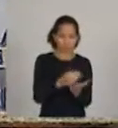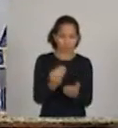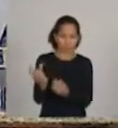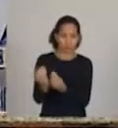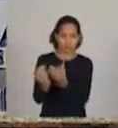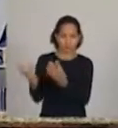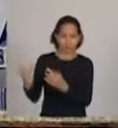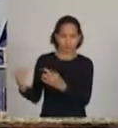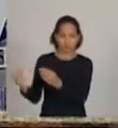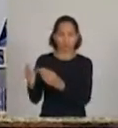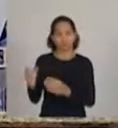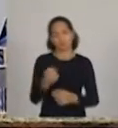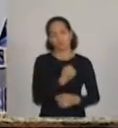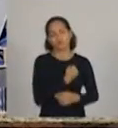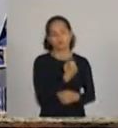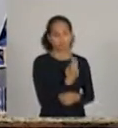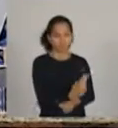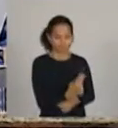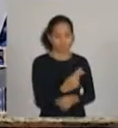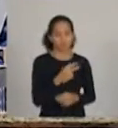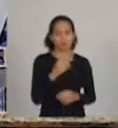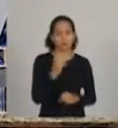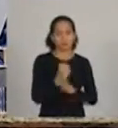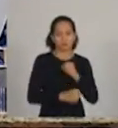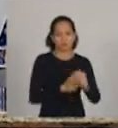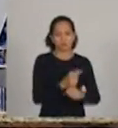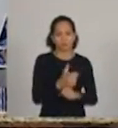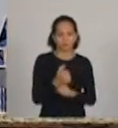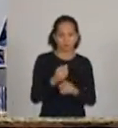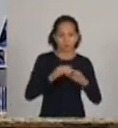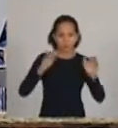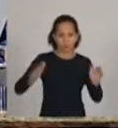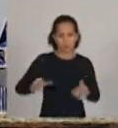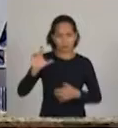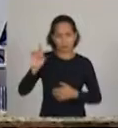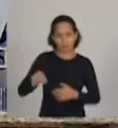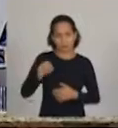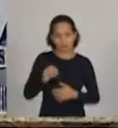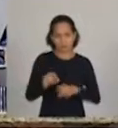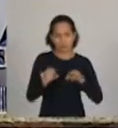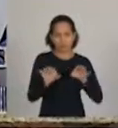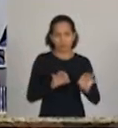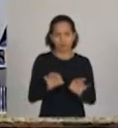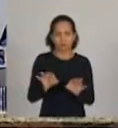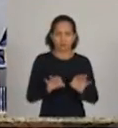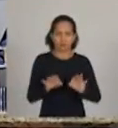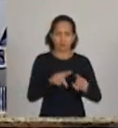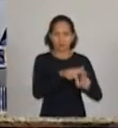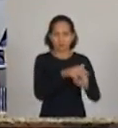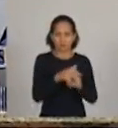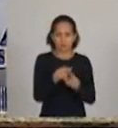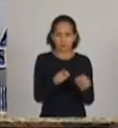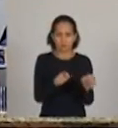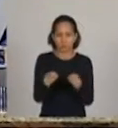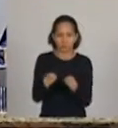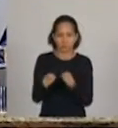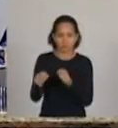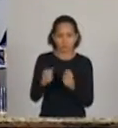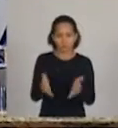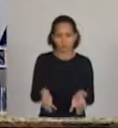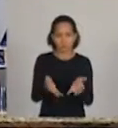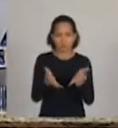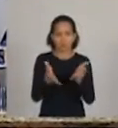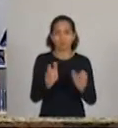2, projeto de lei 215-2021 da mesa diretora, que institui o plano de regularização e incentivo para